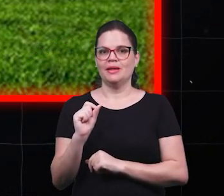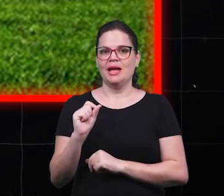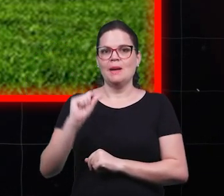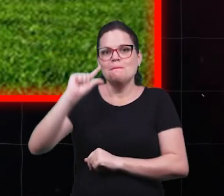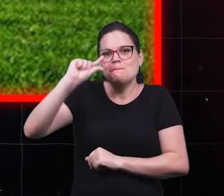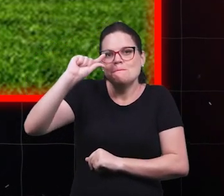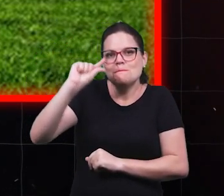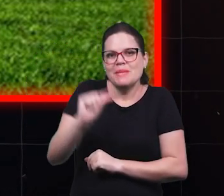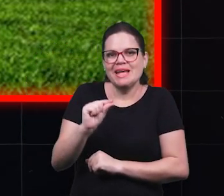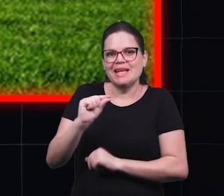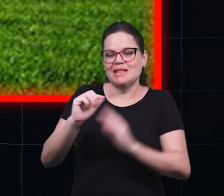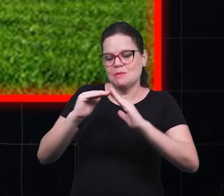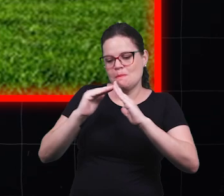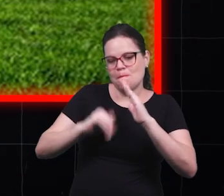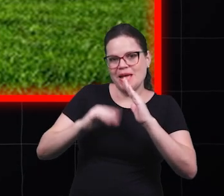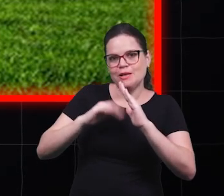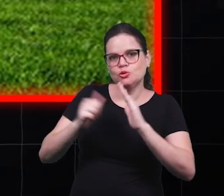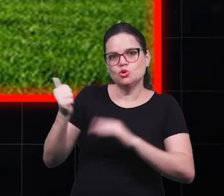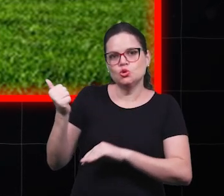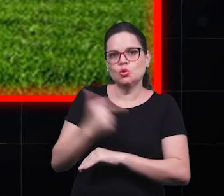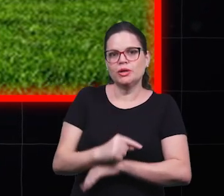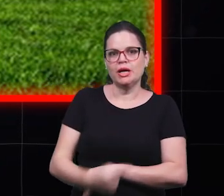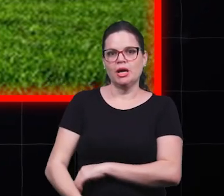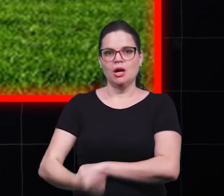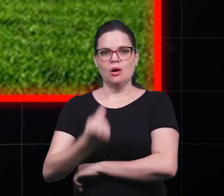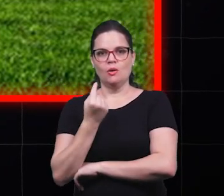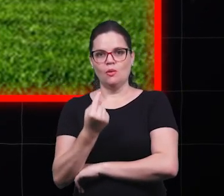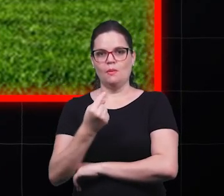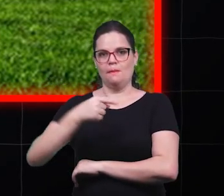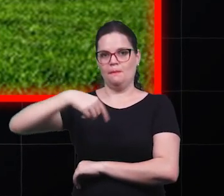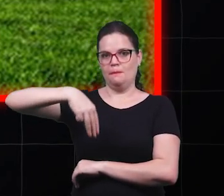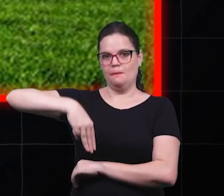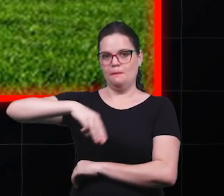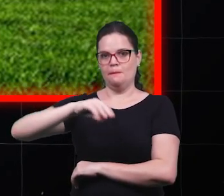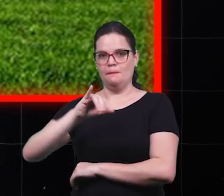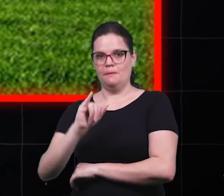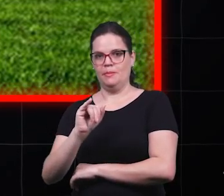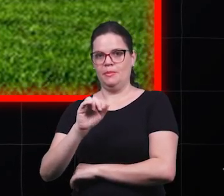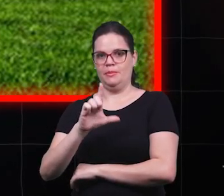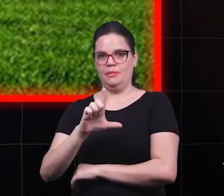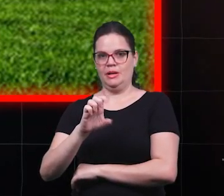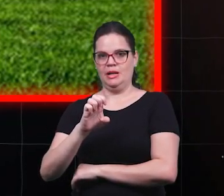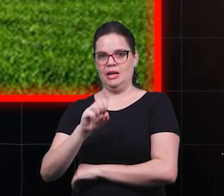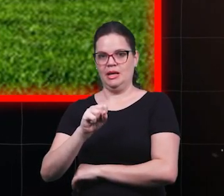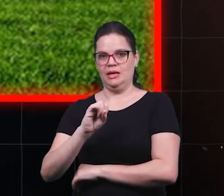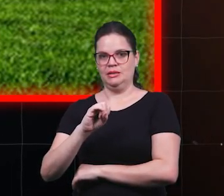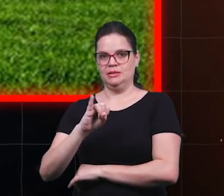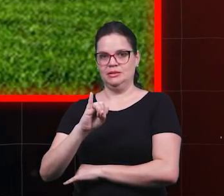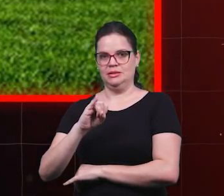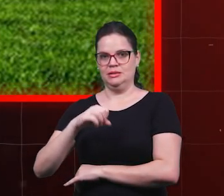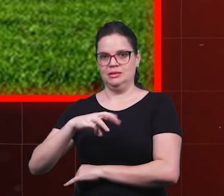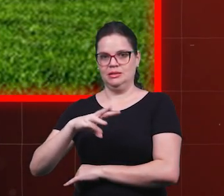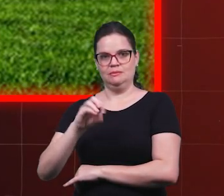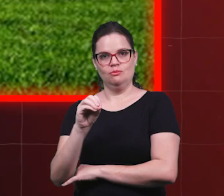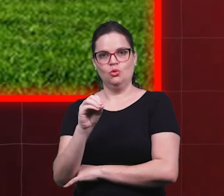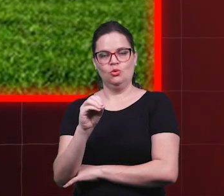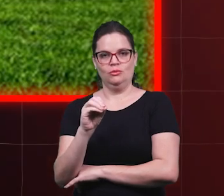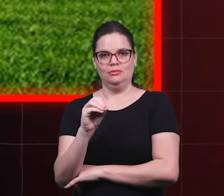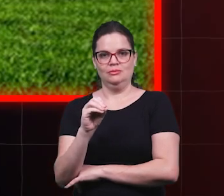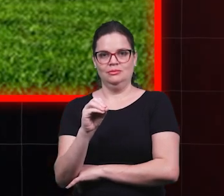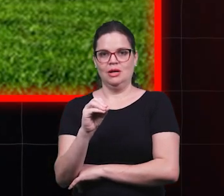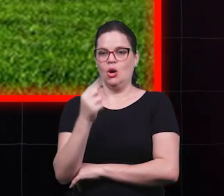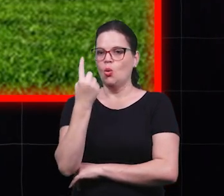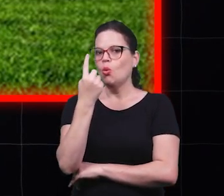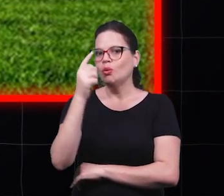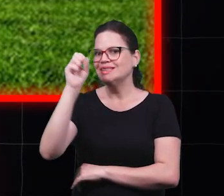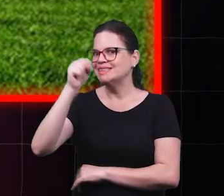segundo. Ou seja, você pega 1 segundo, que é um tempo tão curto, divide em 1000 partes, ainda é maior do que esse tempo